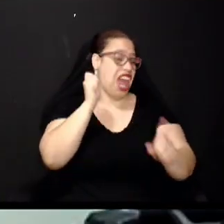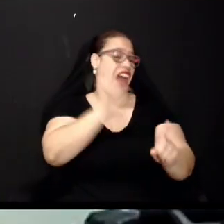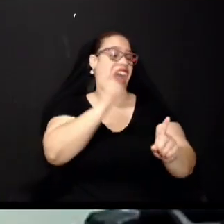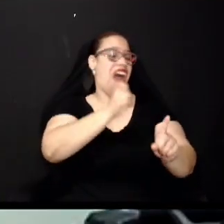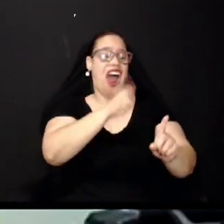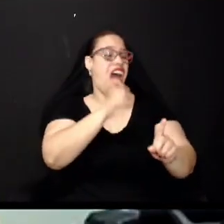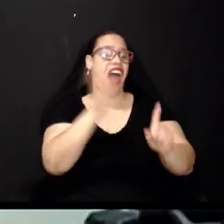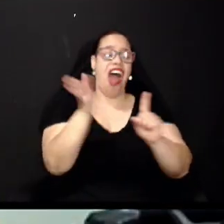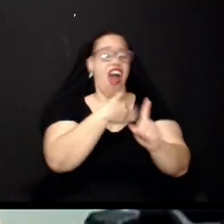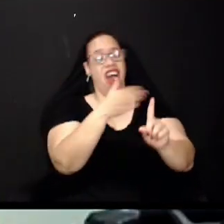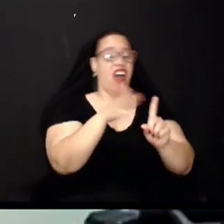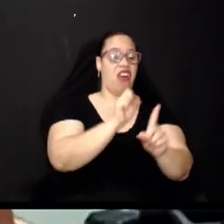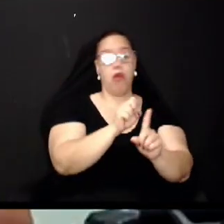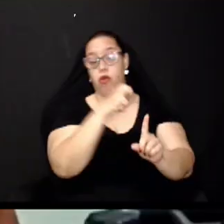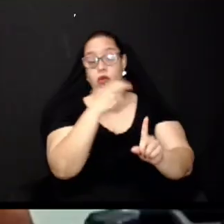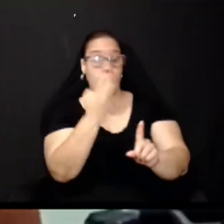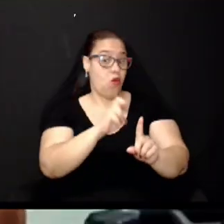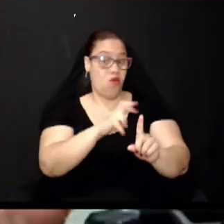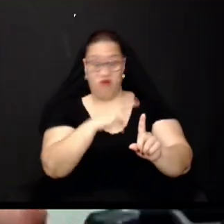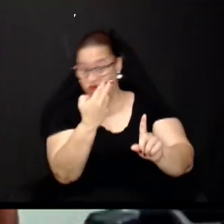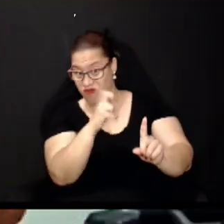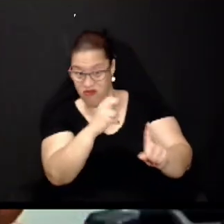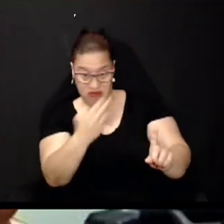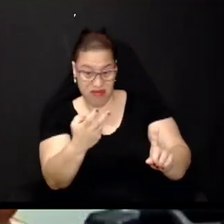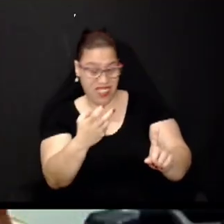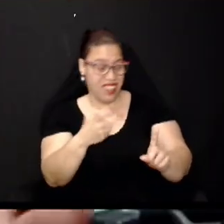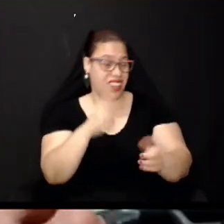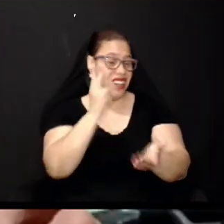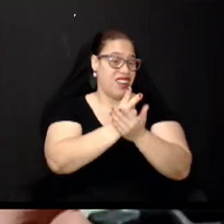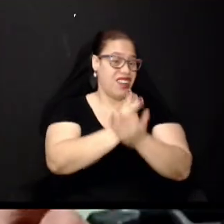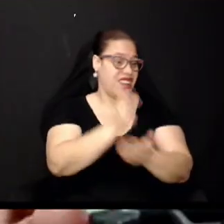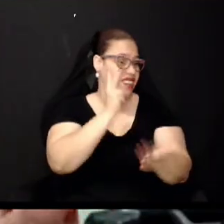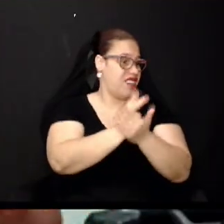abuso, ela fica constantemente